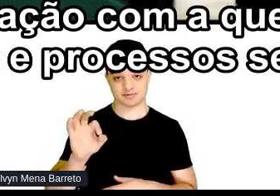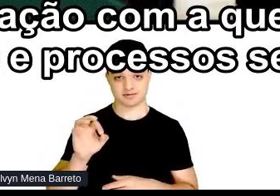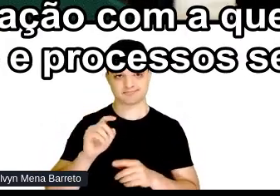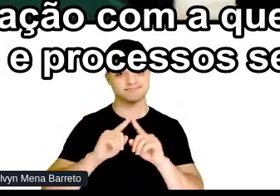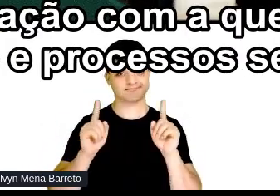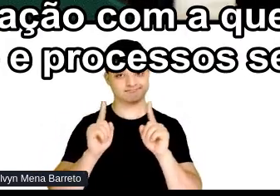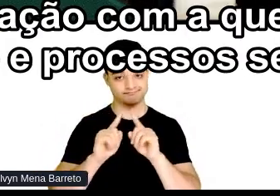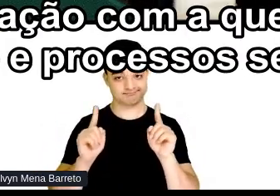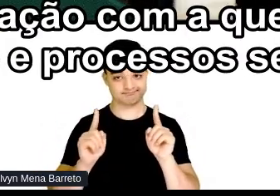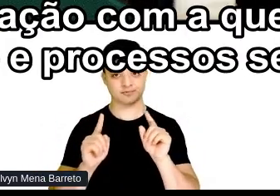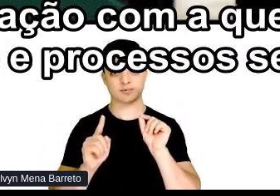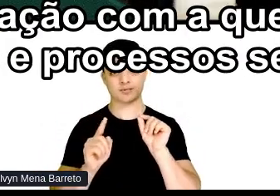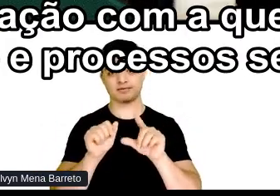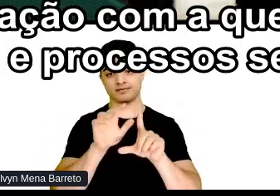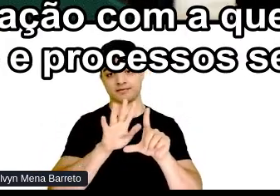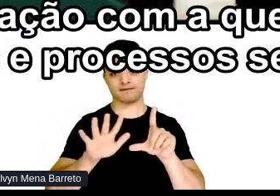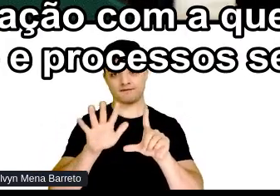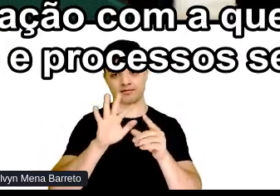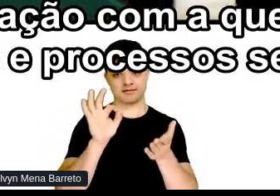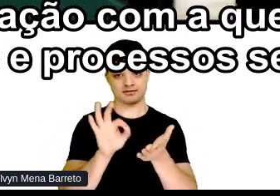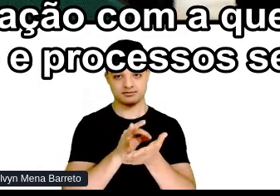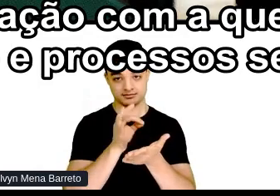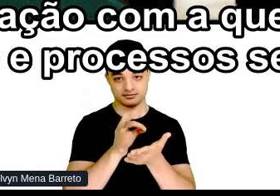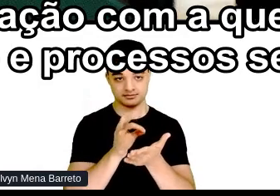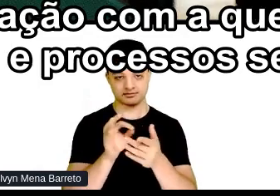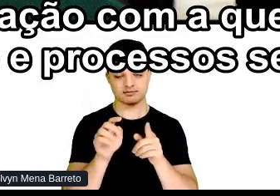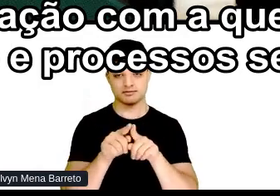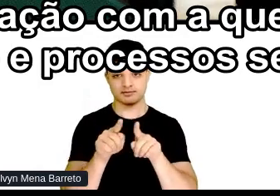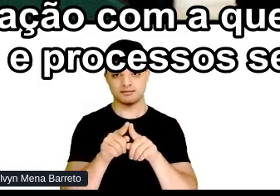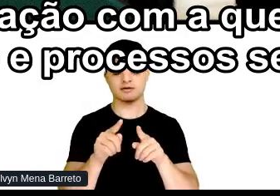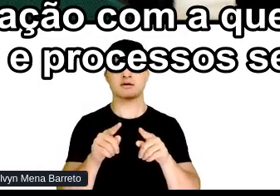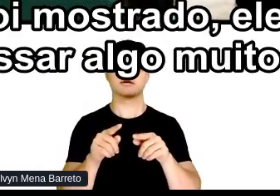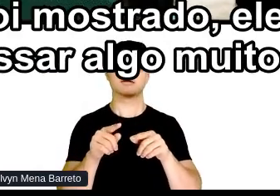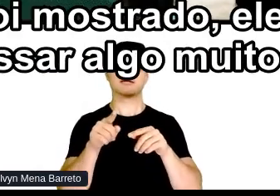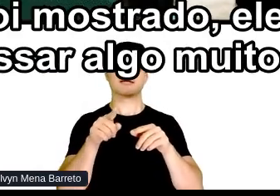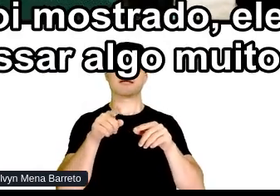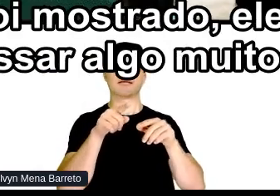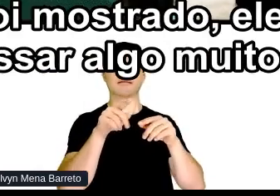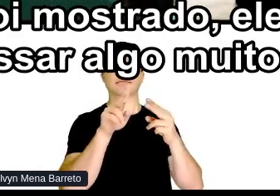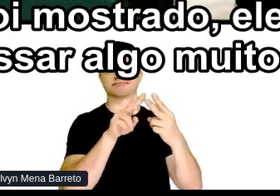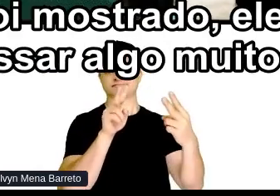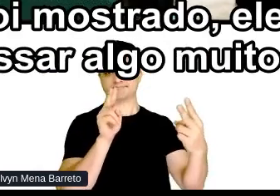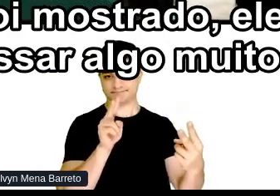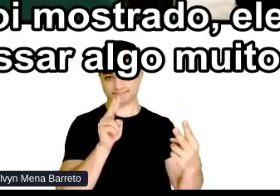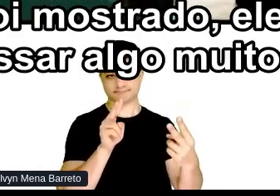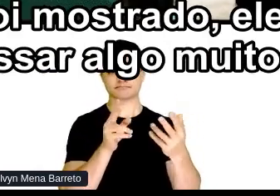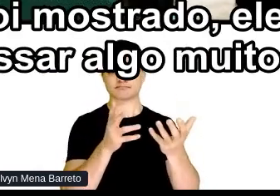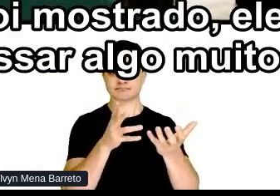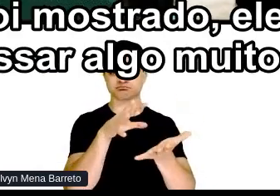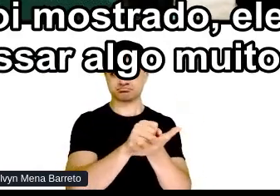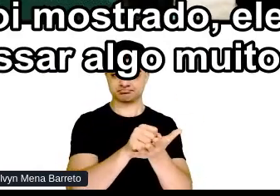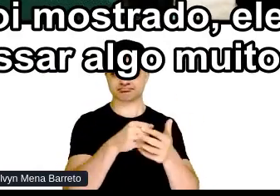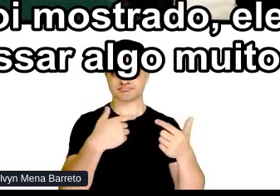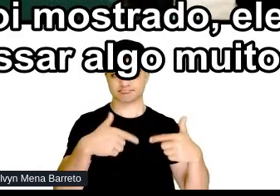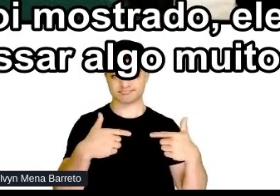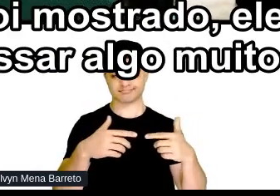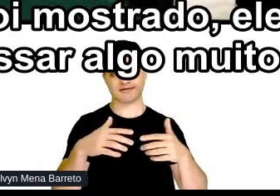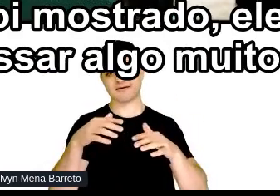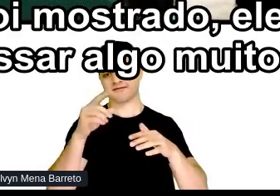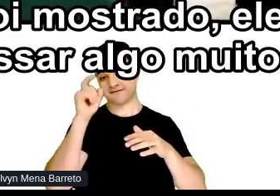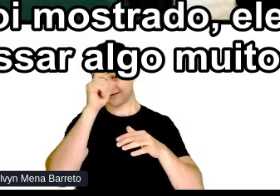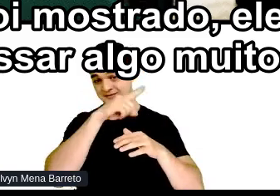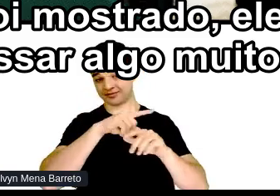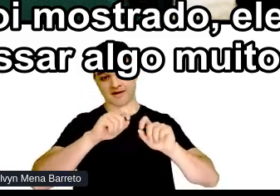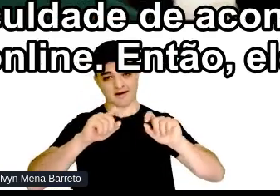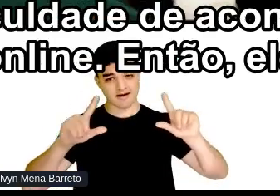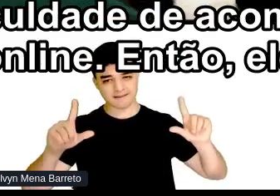numa empresa, acontecia treinamentos, às vezes a empresa trocava as máquinas, então eles estão mais acostumados a evoluir os próprios dispositivos